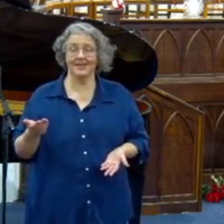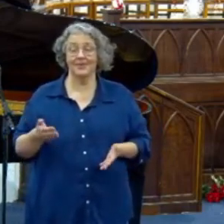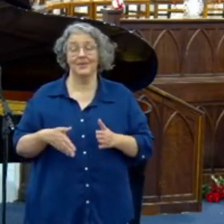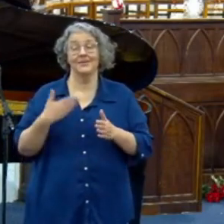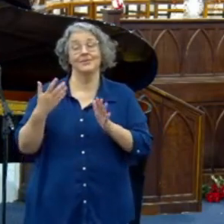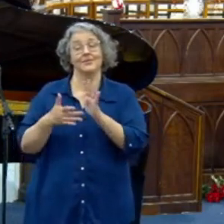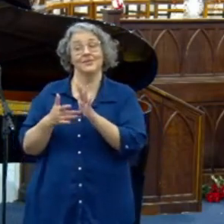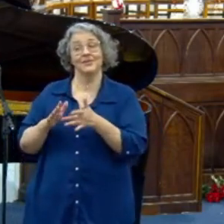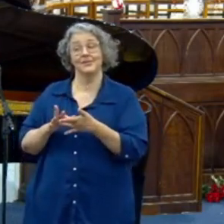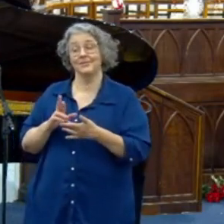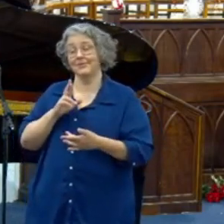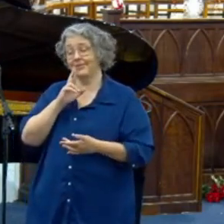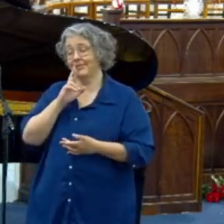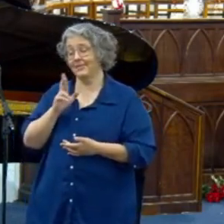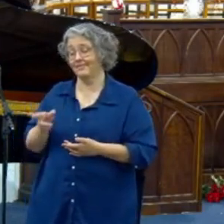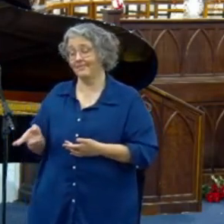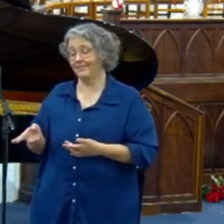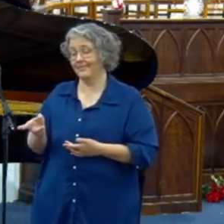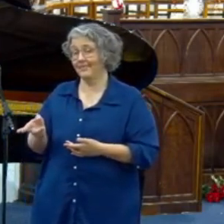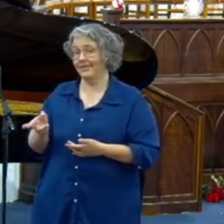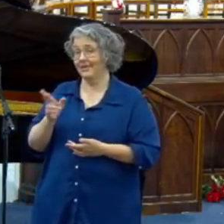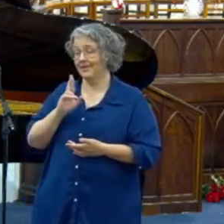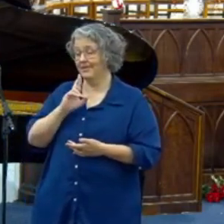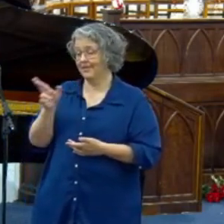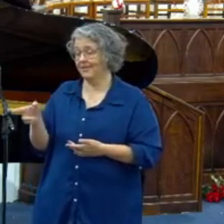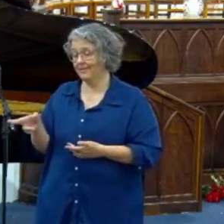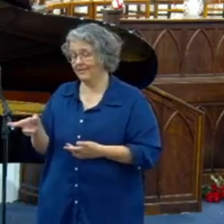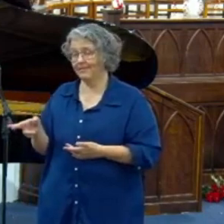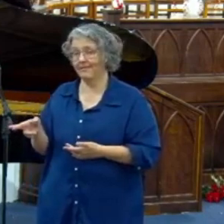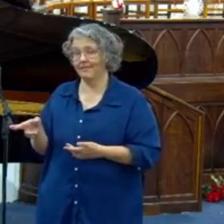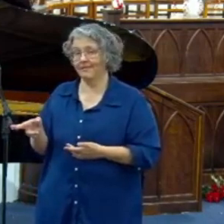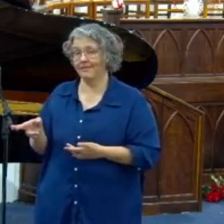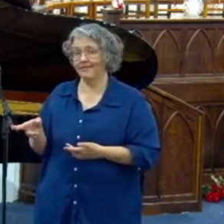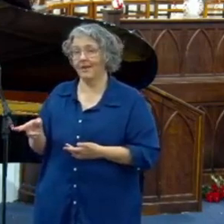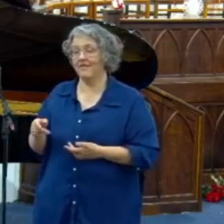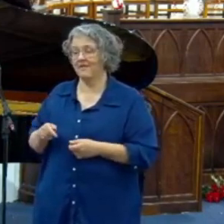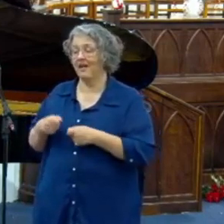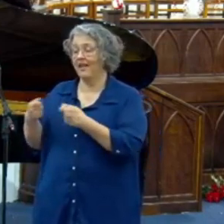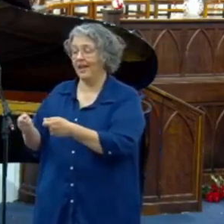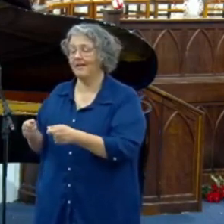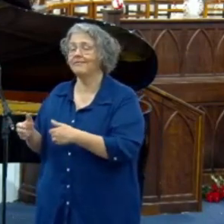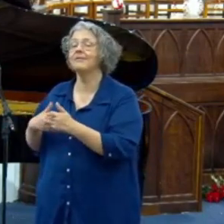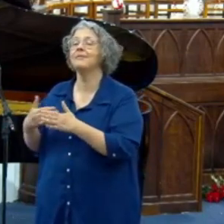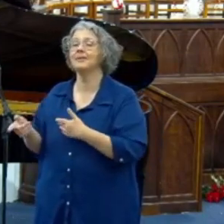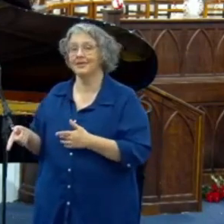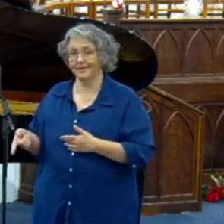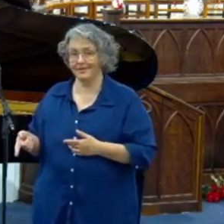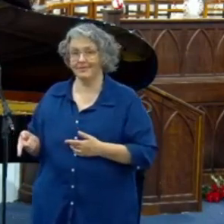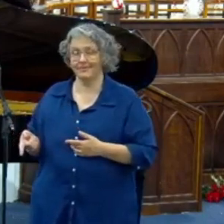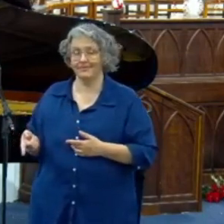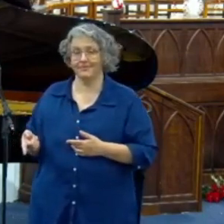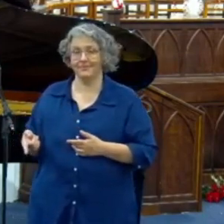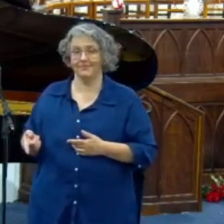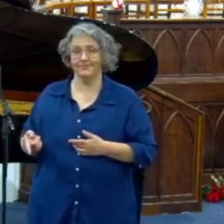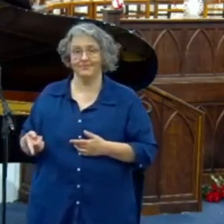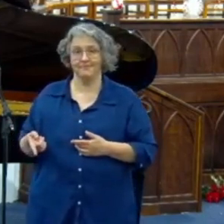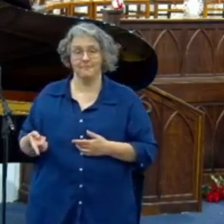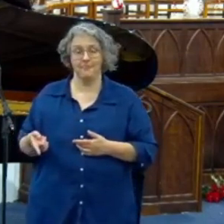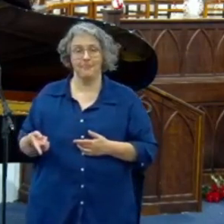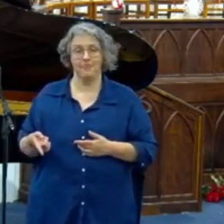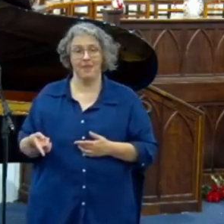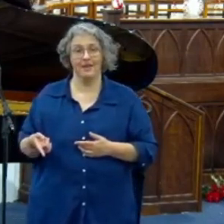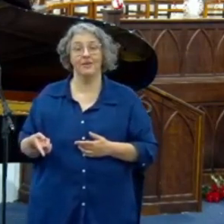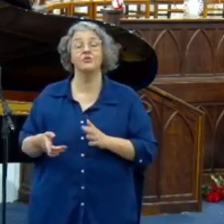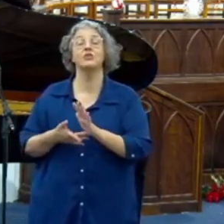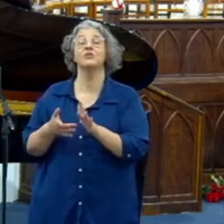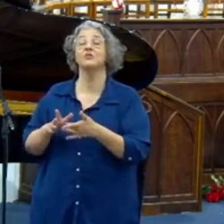isso, vai exigir uma prática dele? Por que é que Jesus, ao ouvi-lo dizer isso,